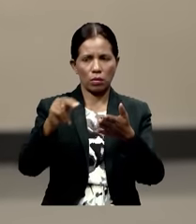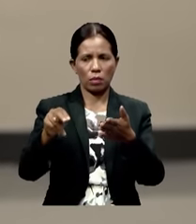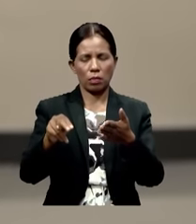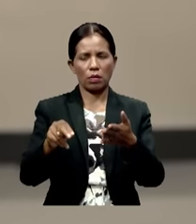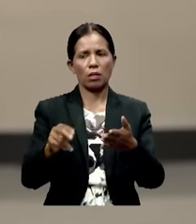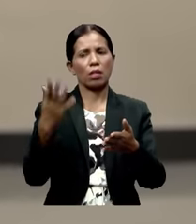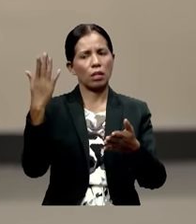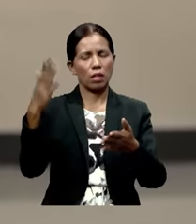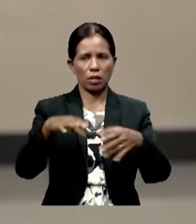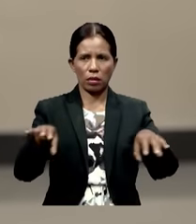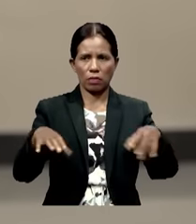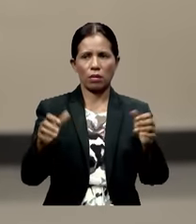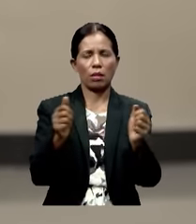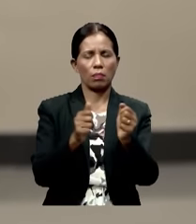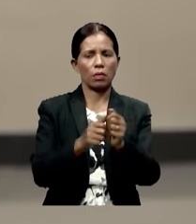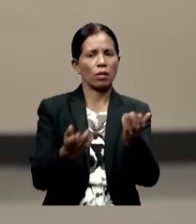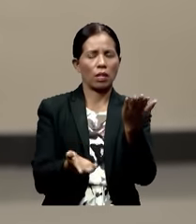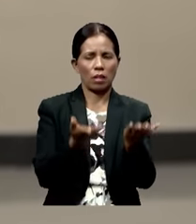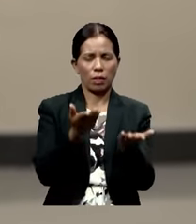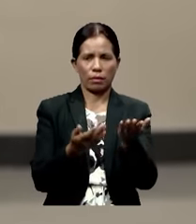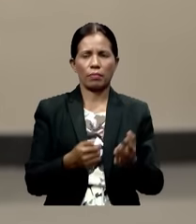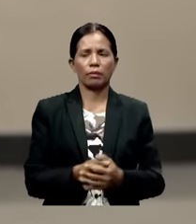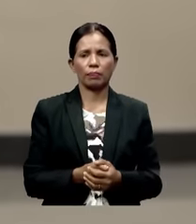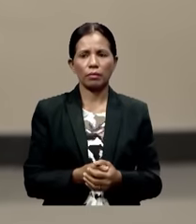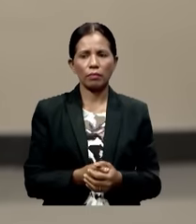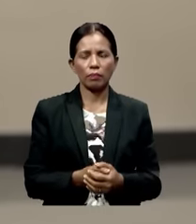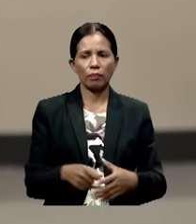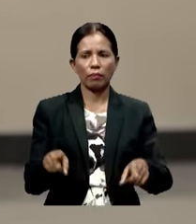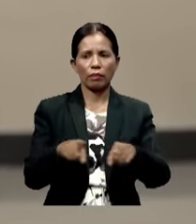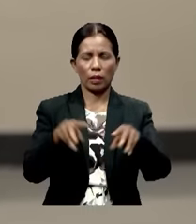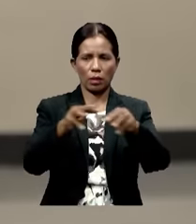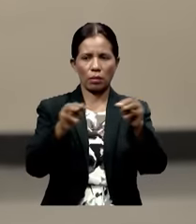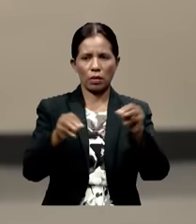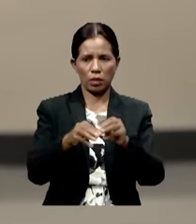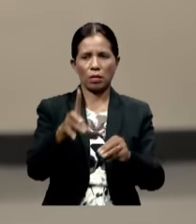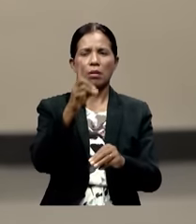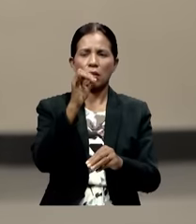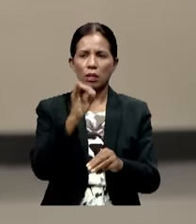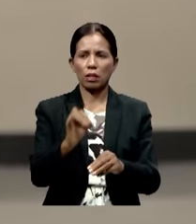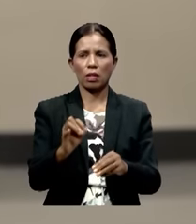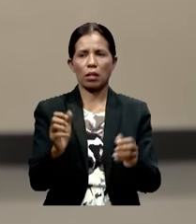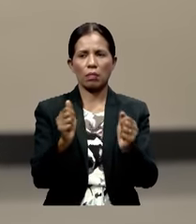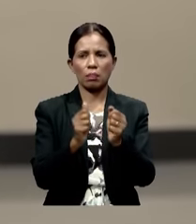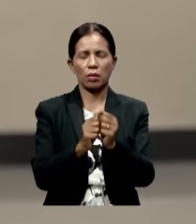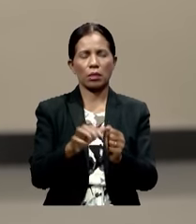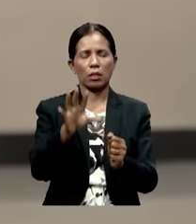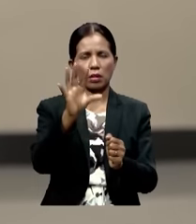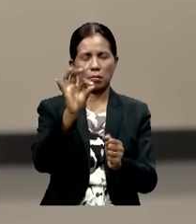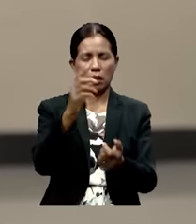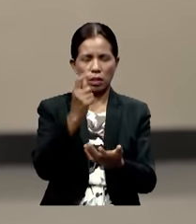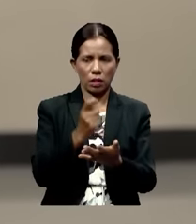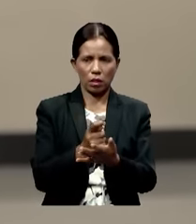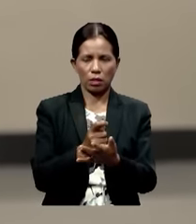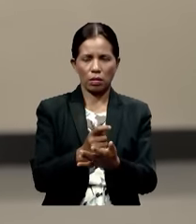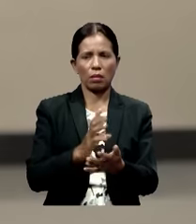ia sistema ne balanço itare hansan ia município dele nia 9000 itare hansan ia